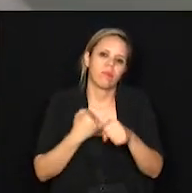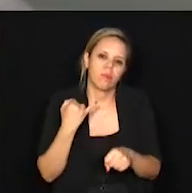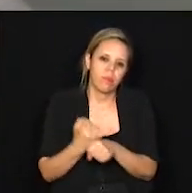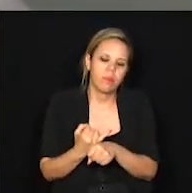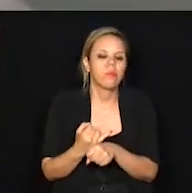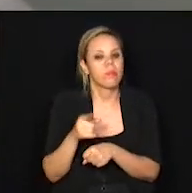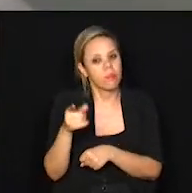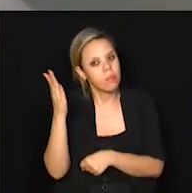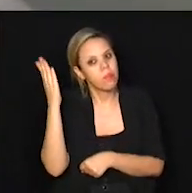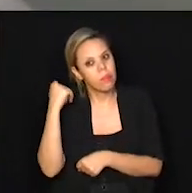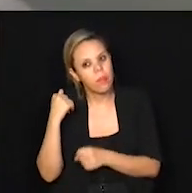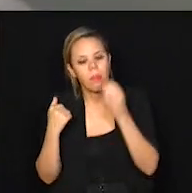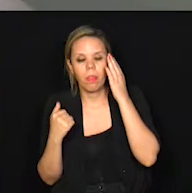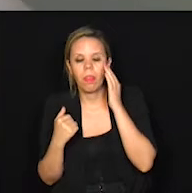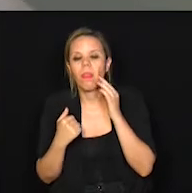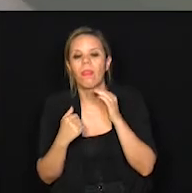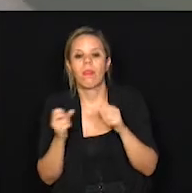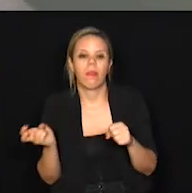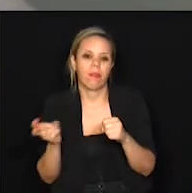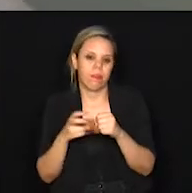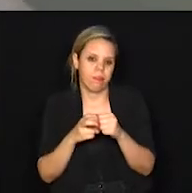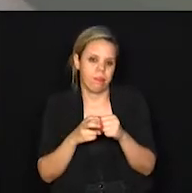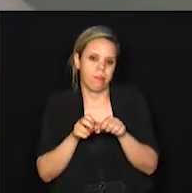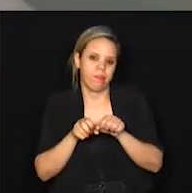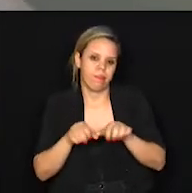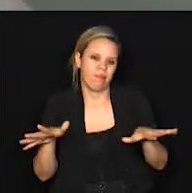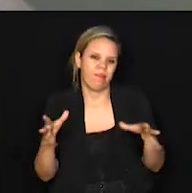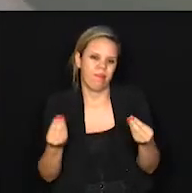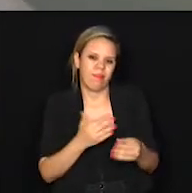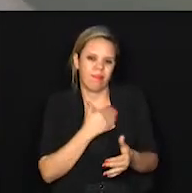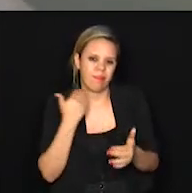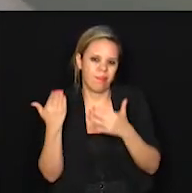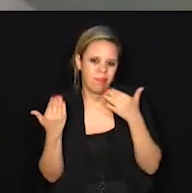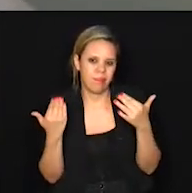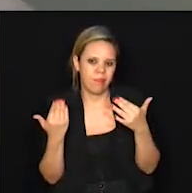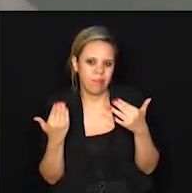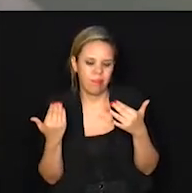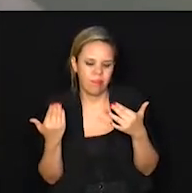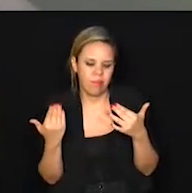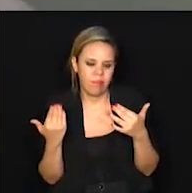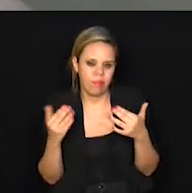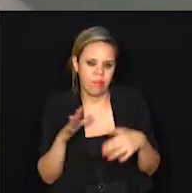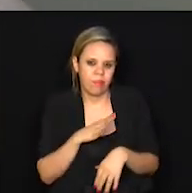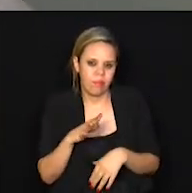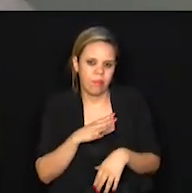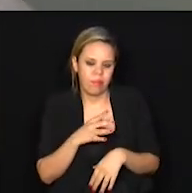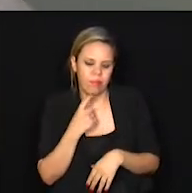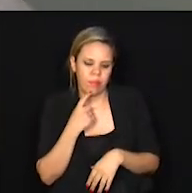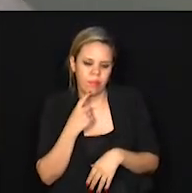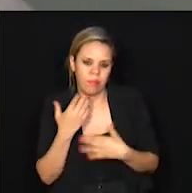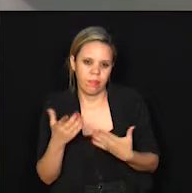de saúde, porque nós queremos fazer bem feito aquilo que nos for confiado a fazer.